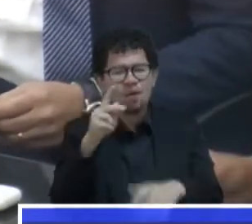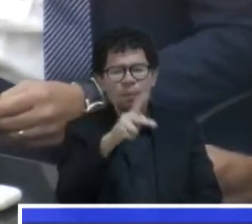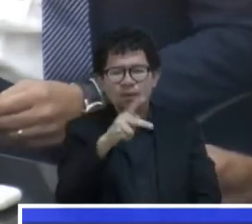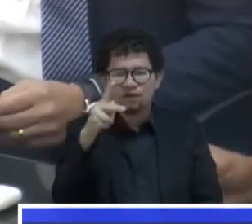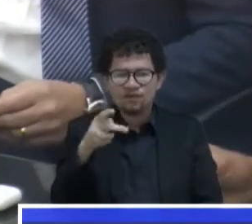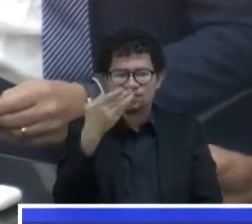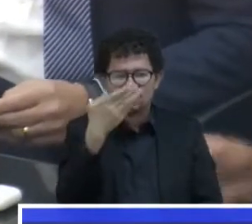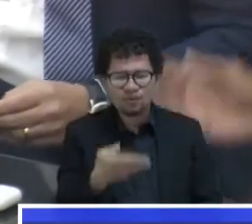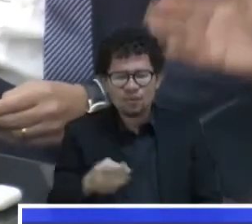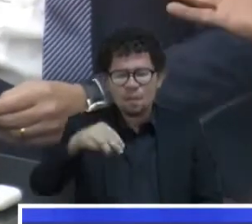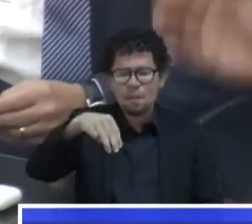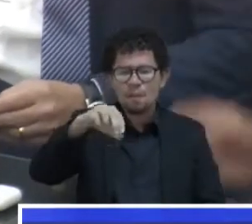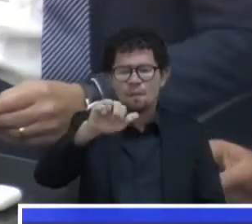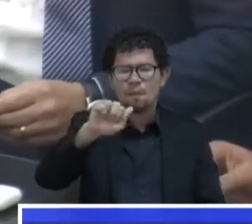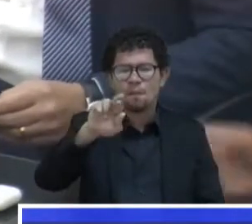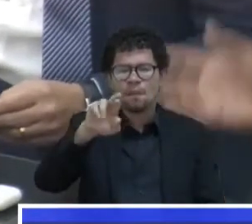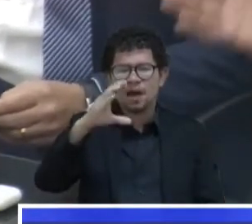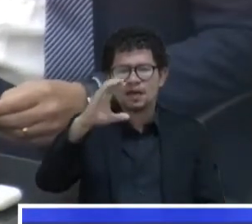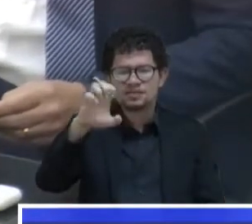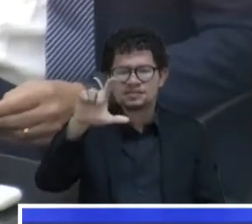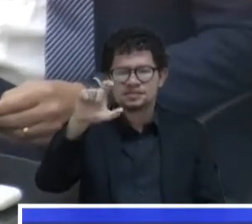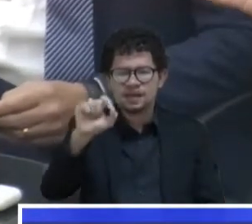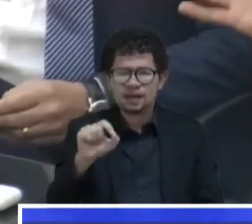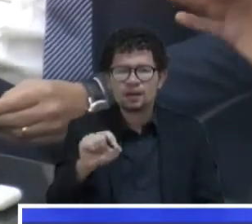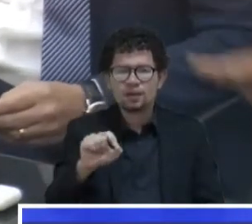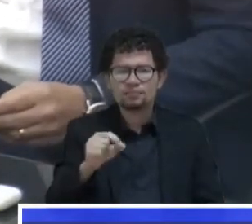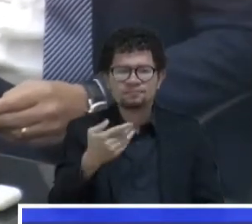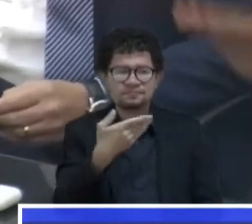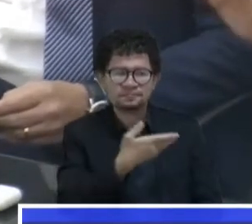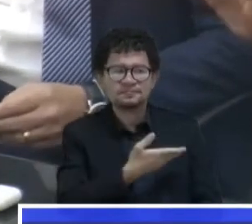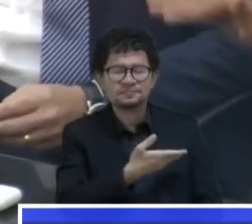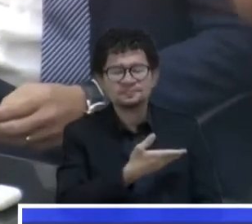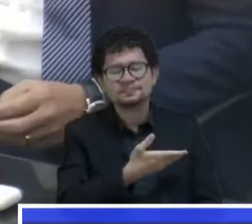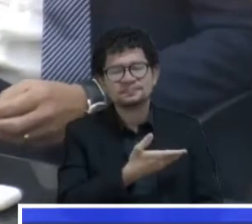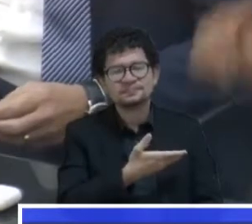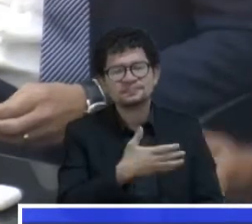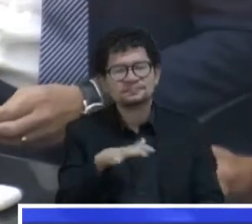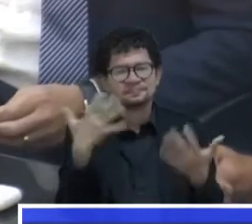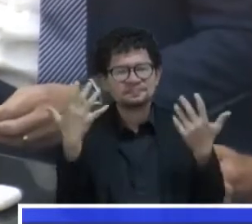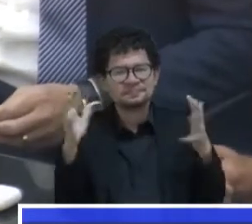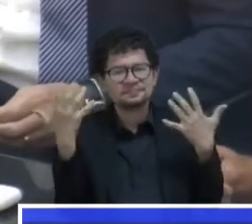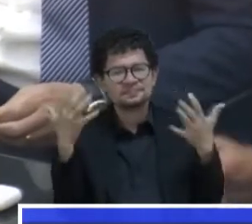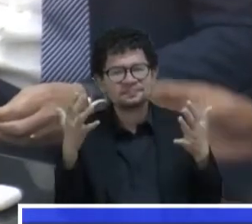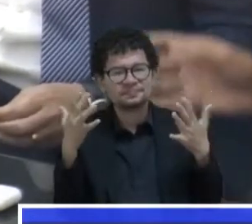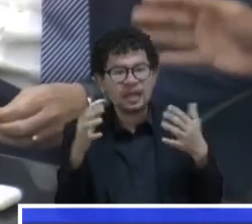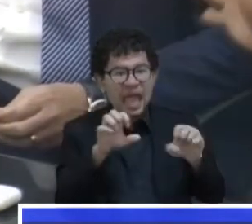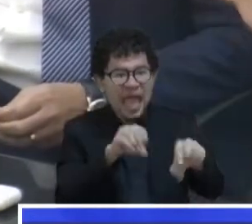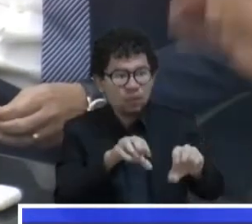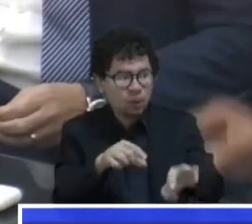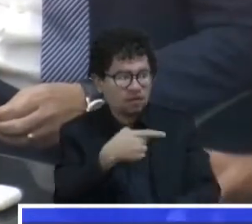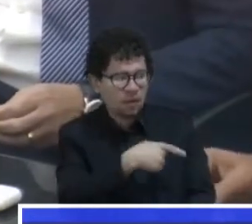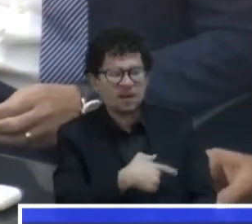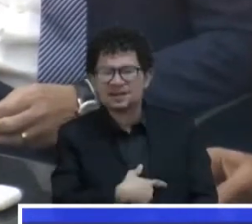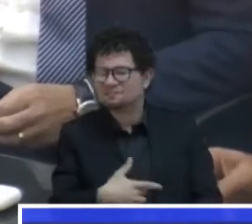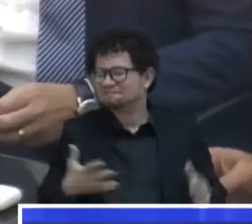Marcelo Beltrão, grande líder, quadro. Grande experiência. É, educação ele dá show de bola, mostrou que é o